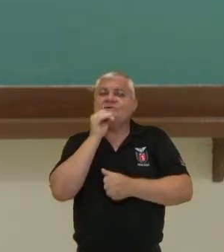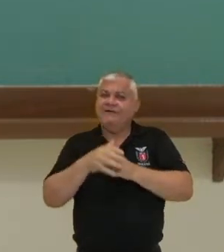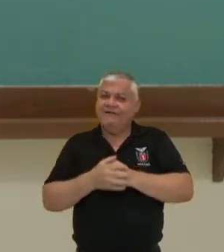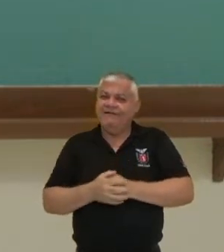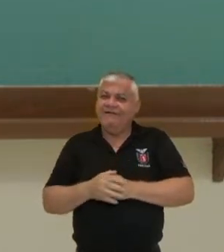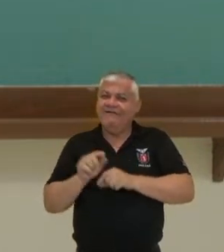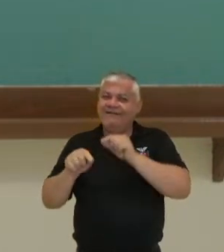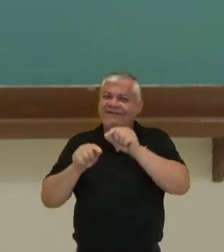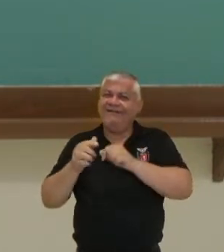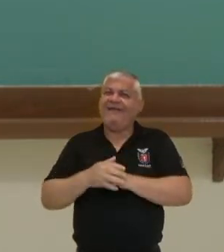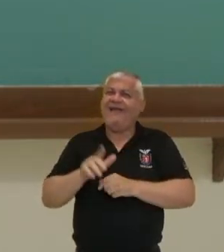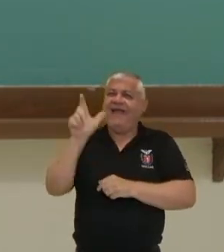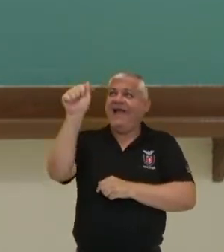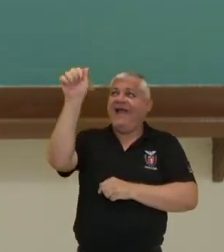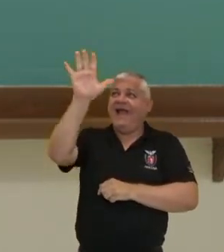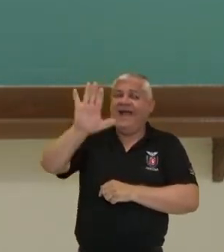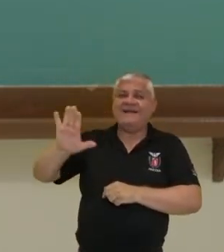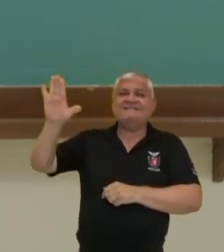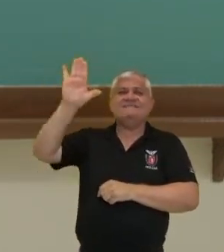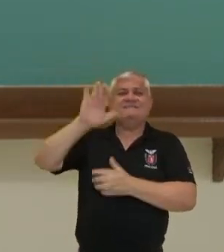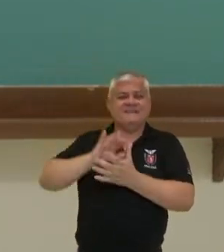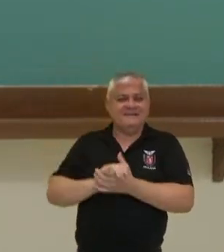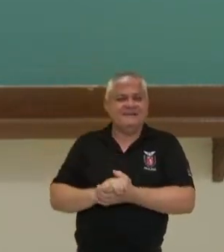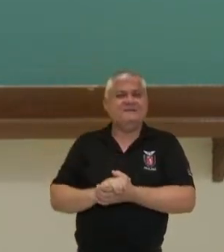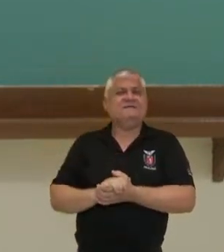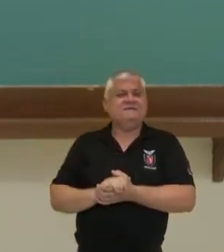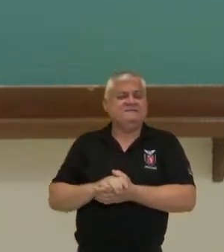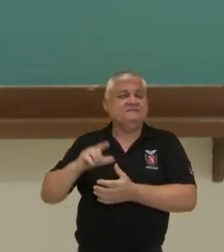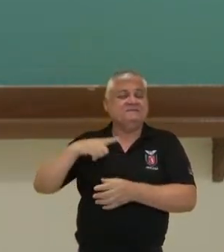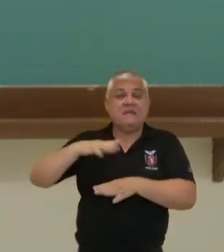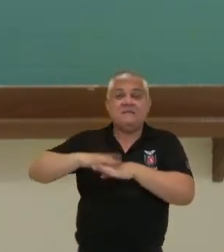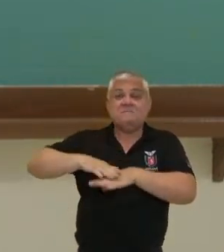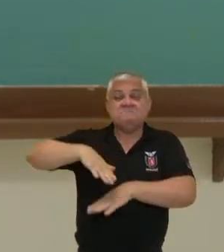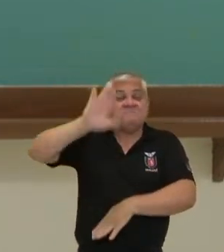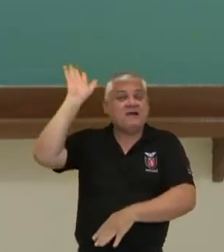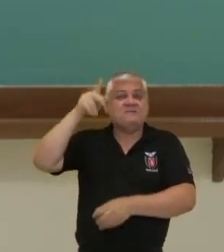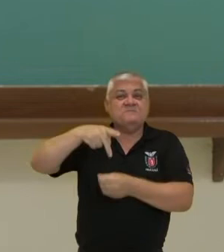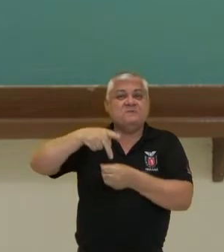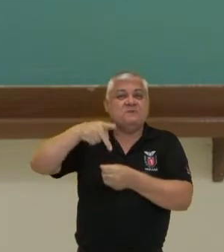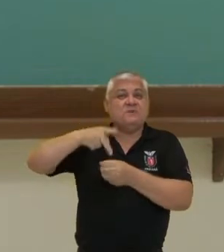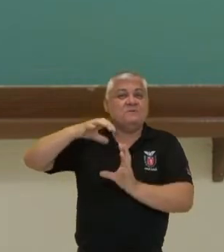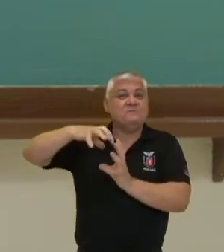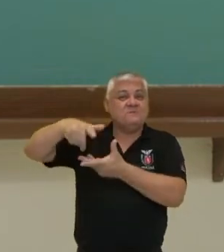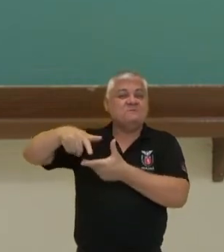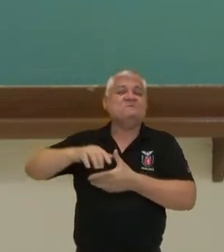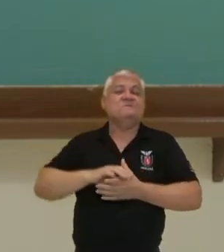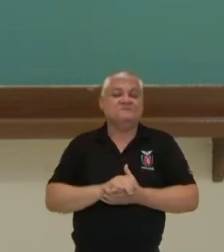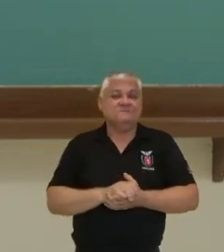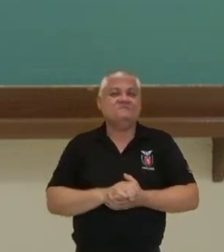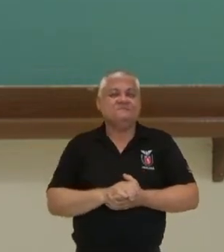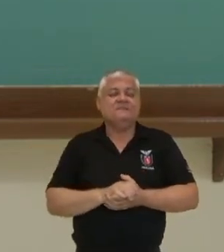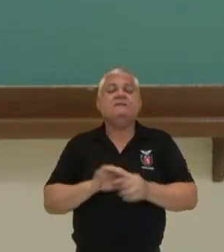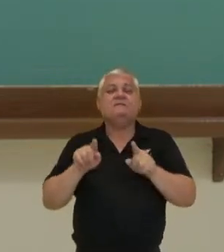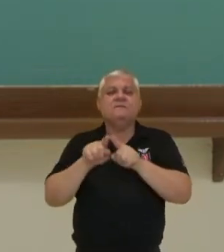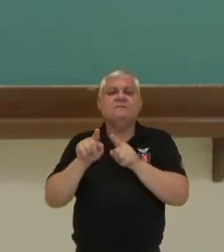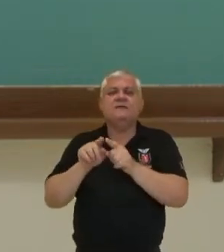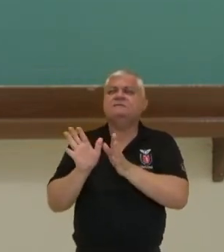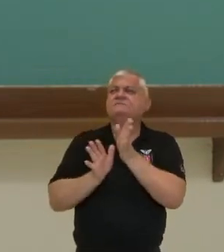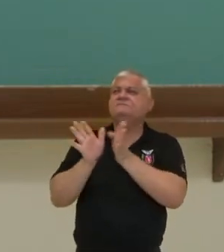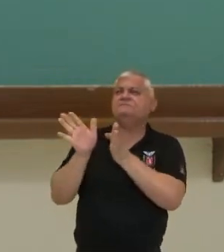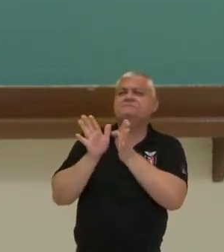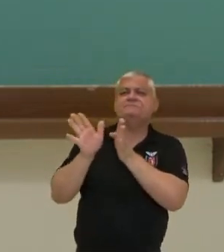aqui da Ásia que é a região aonde tem mais petróleo do mundo e mais fácil acesso